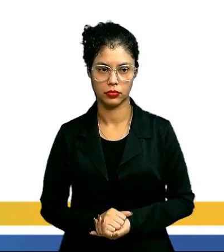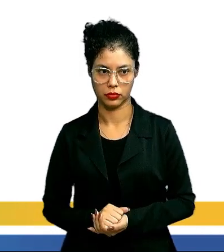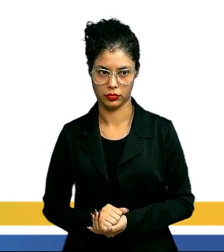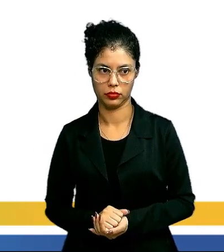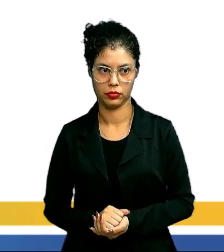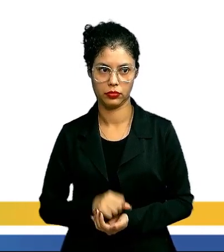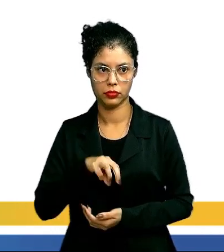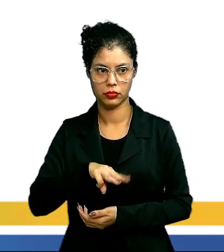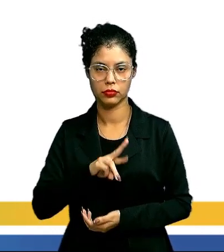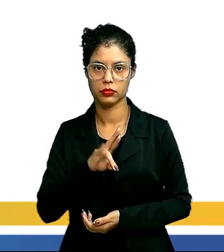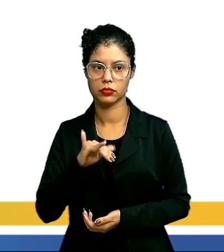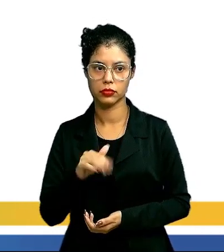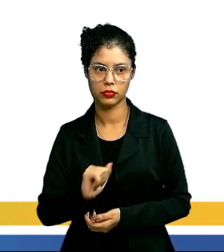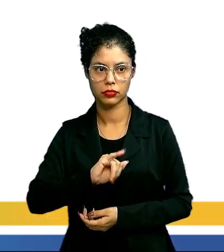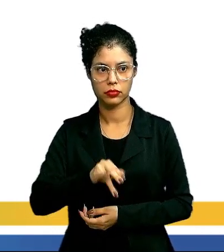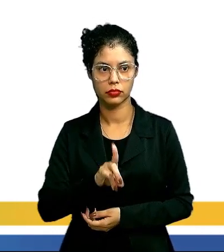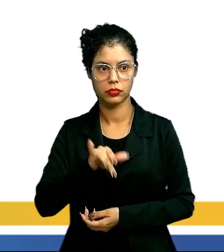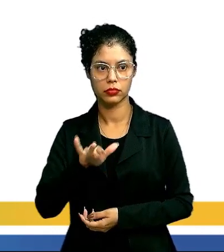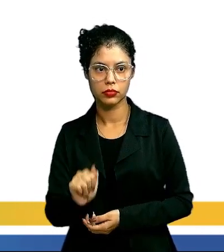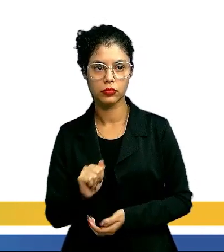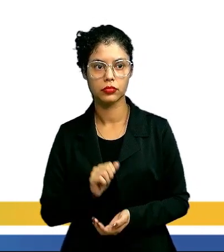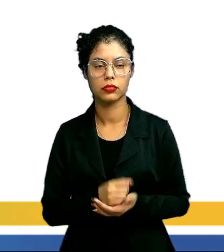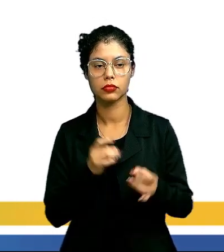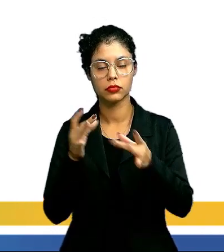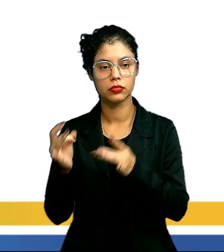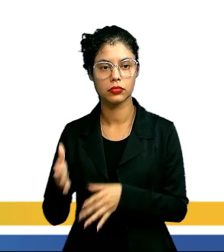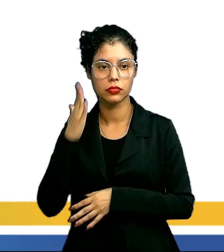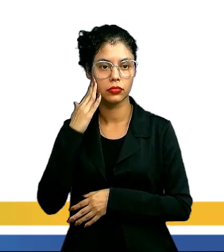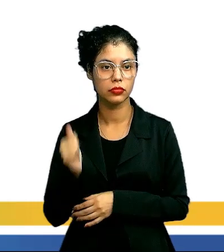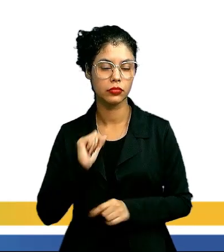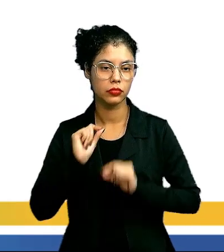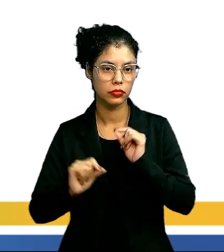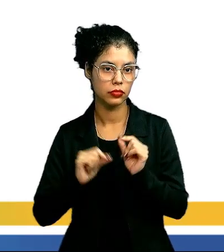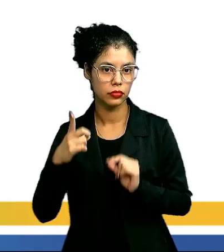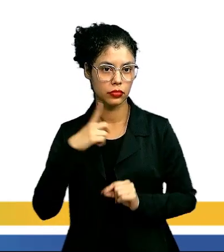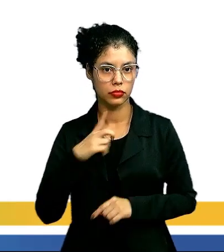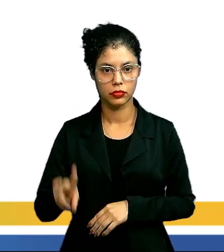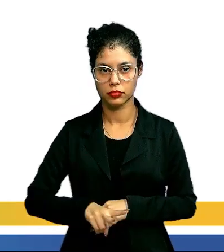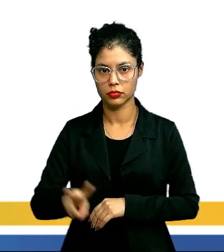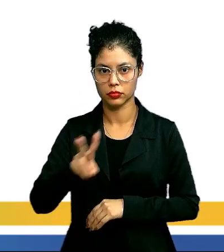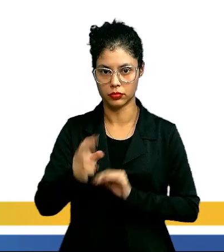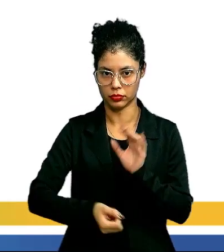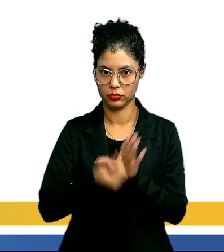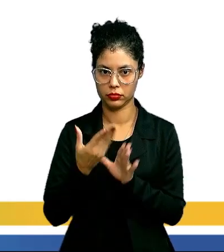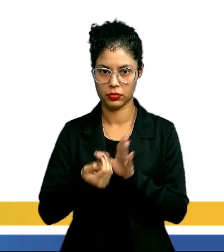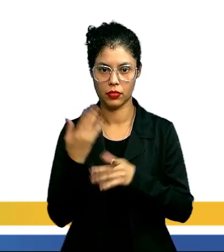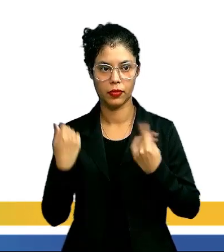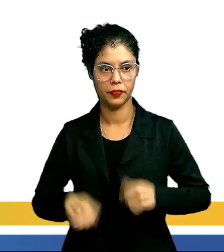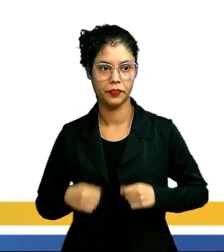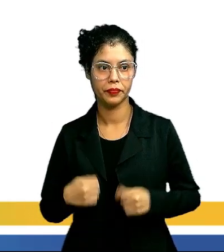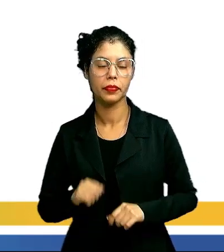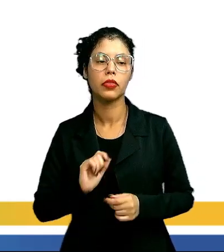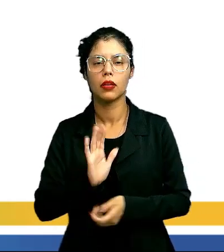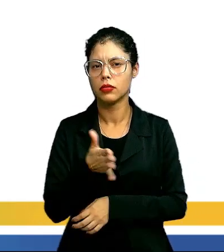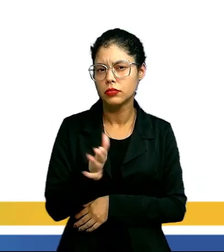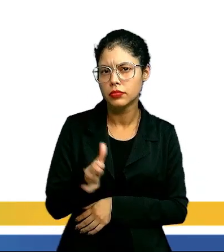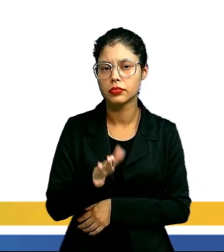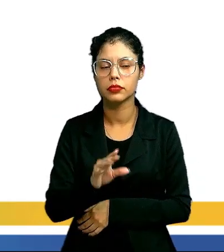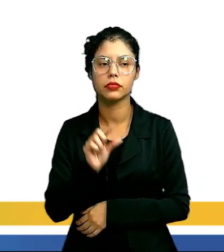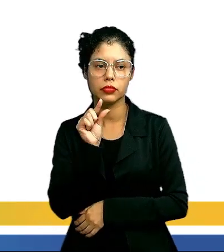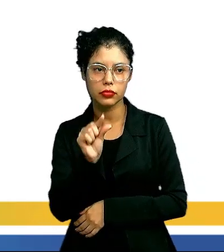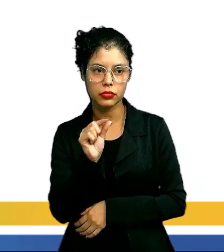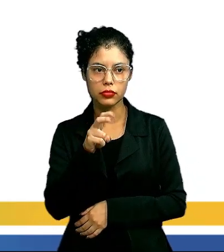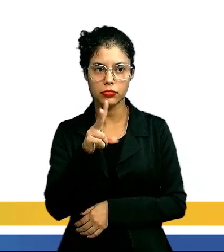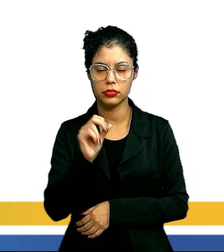Maria Júlia é vendedora e sabe que para ter lucro o valor dos seus produtos deve ser no